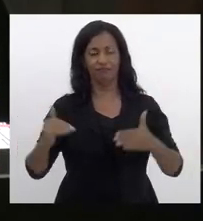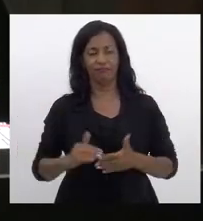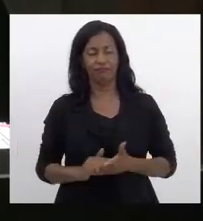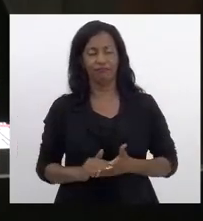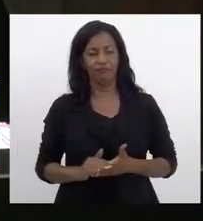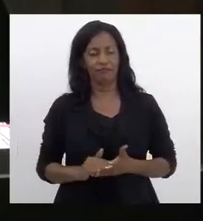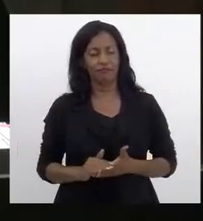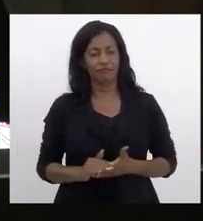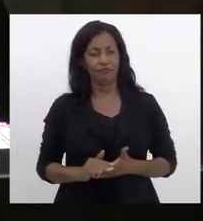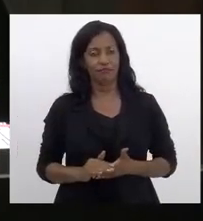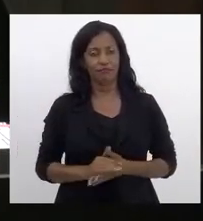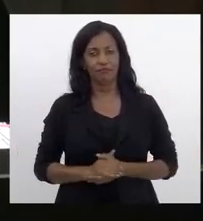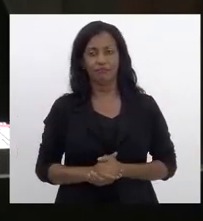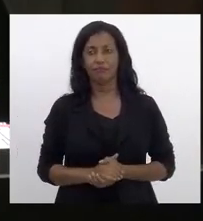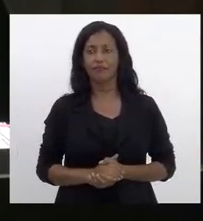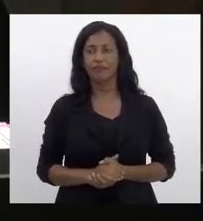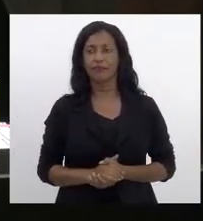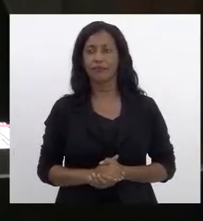posteriormente,